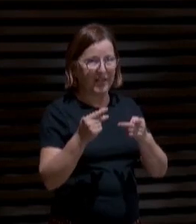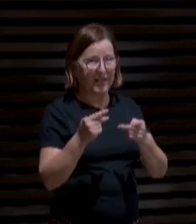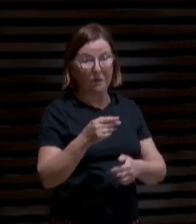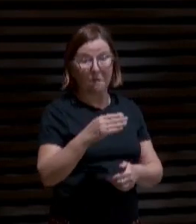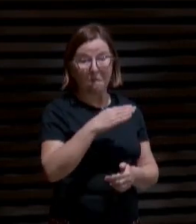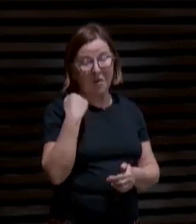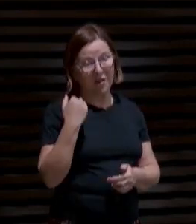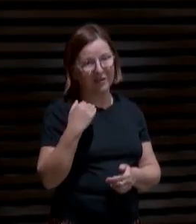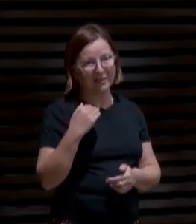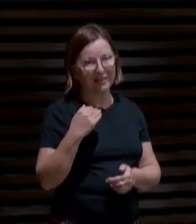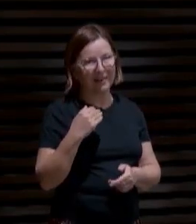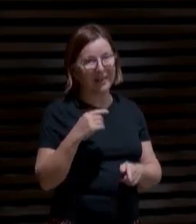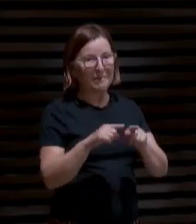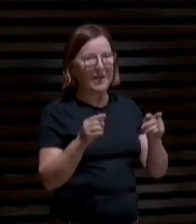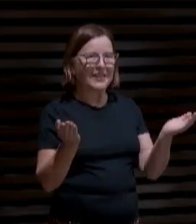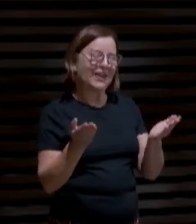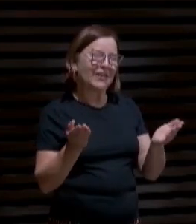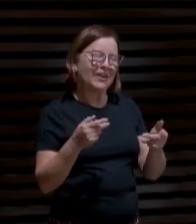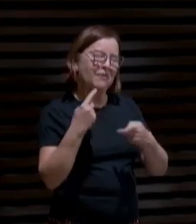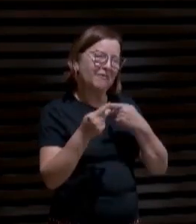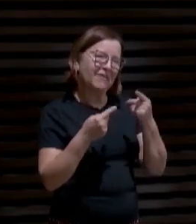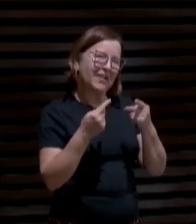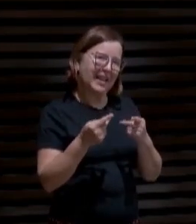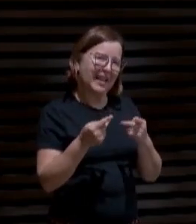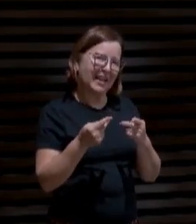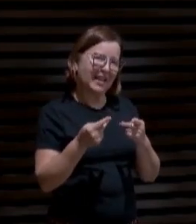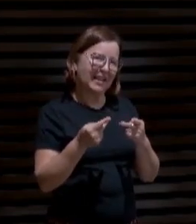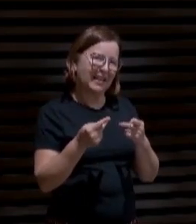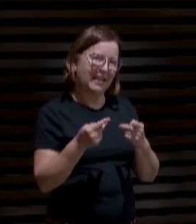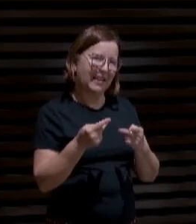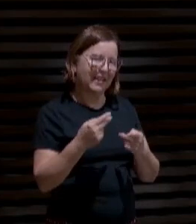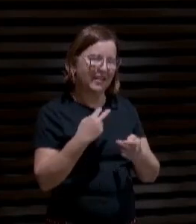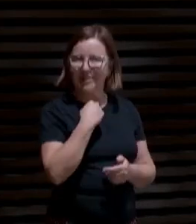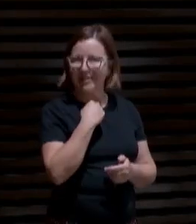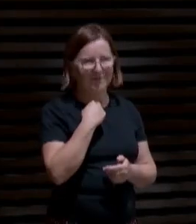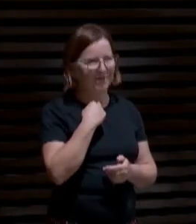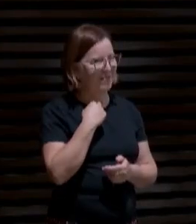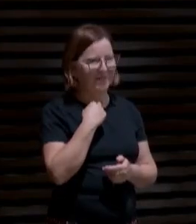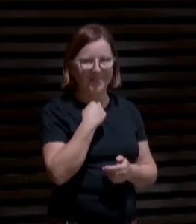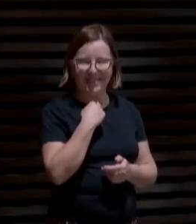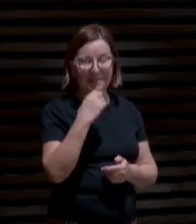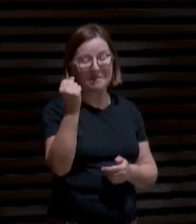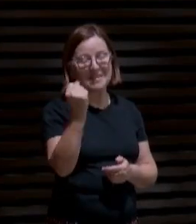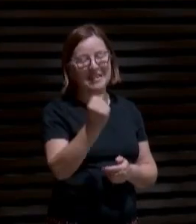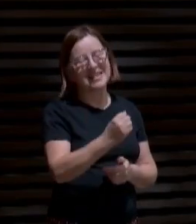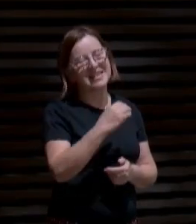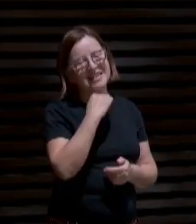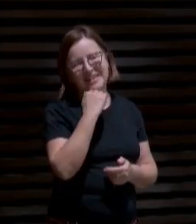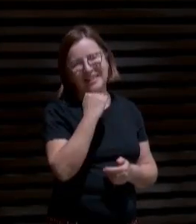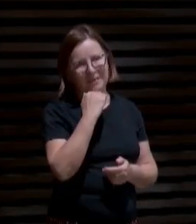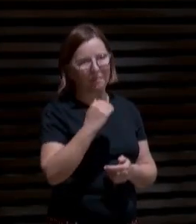agora eles dizem licitude. Não é lícito que nós matemos